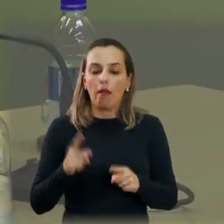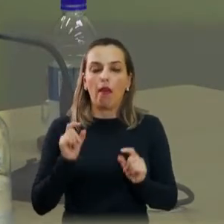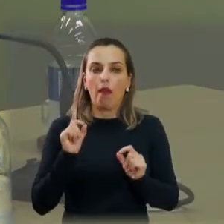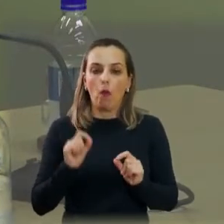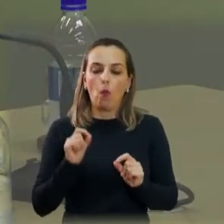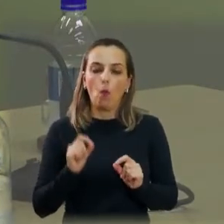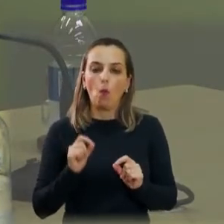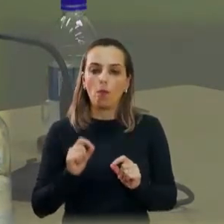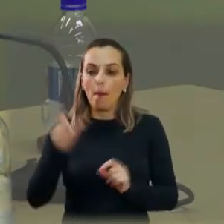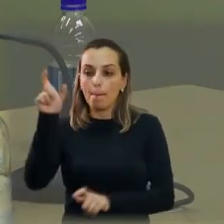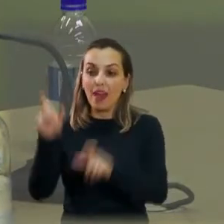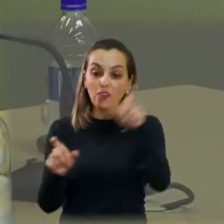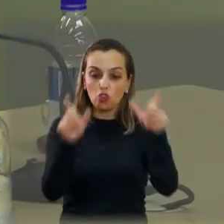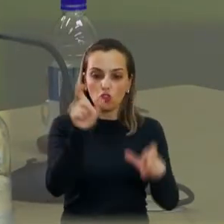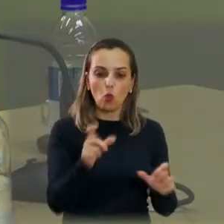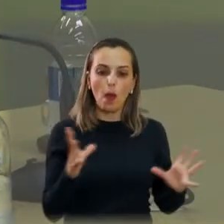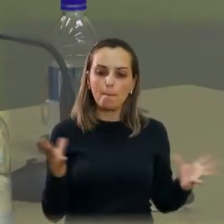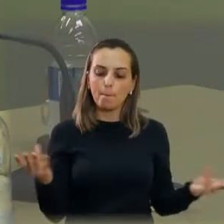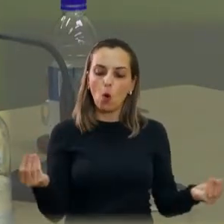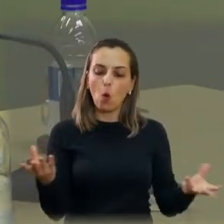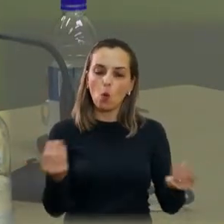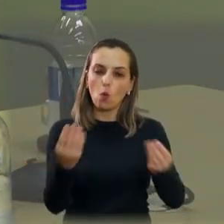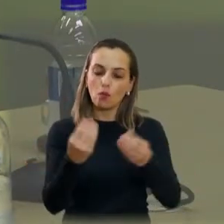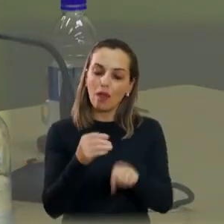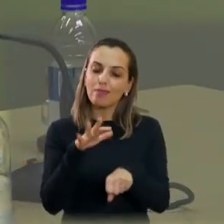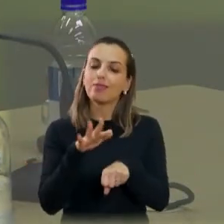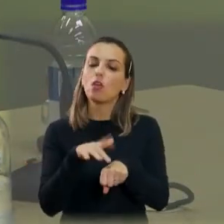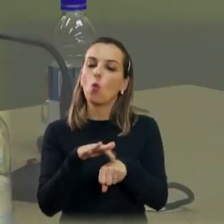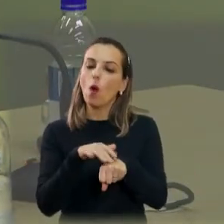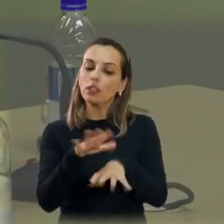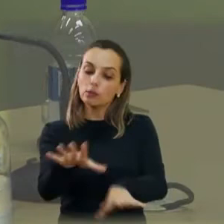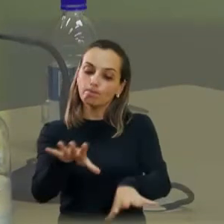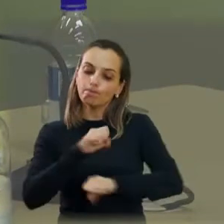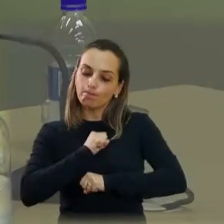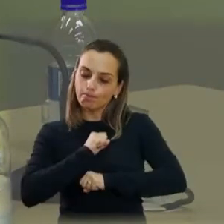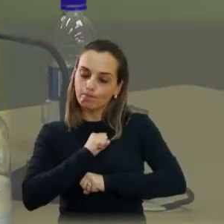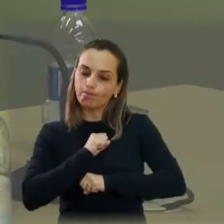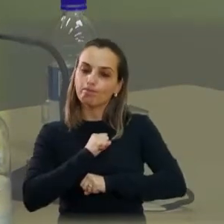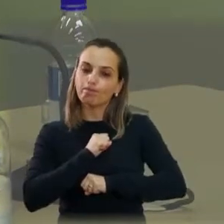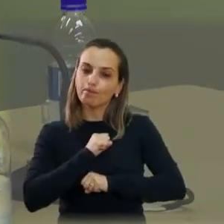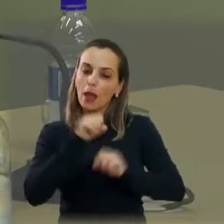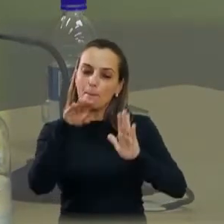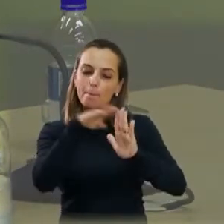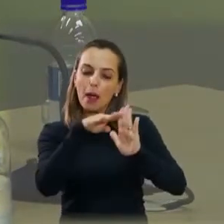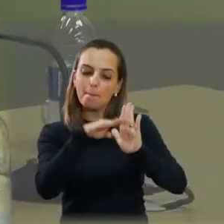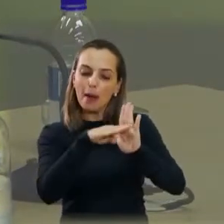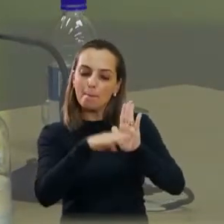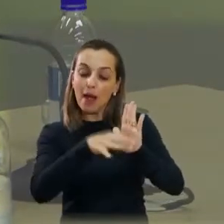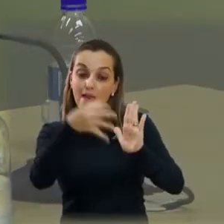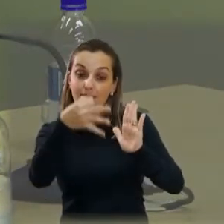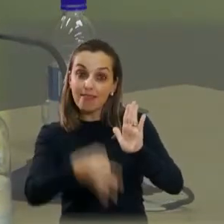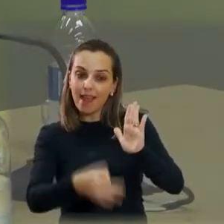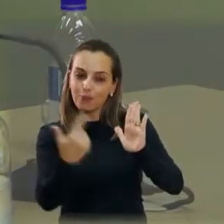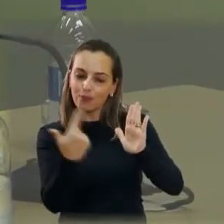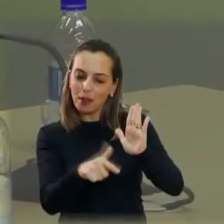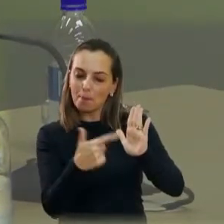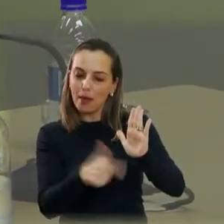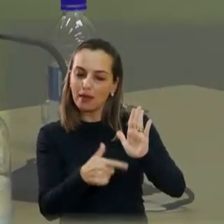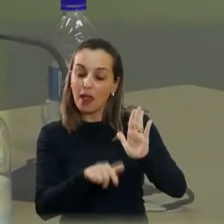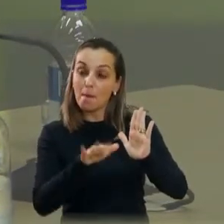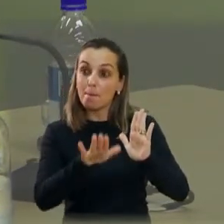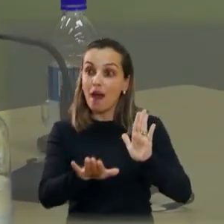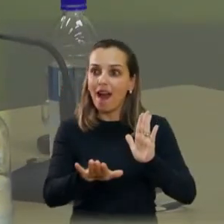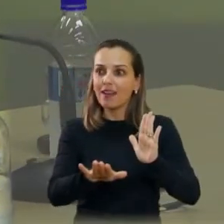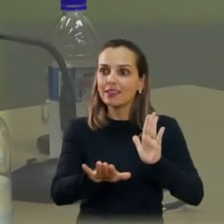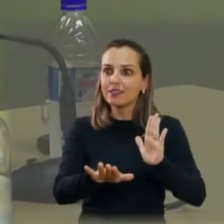Todo mundo não, mas muitas pessoas também estão se contaminando, então, às vezes, a gente está com a escala redondinha e, de repente, um parente